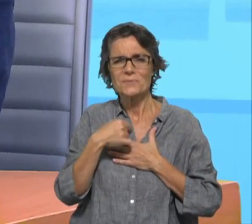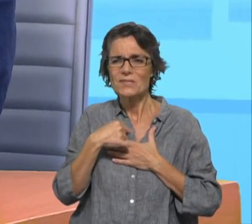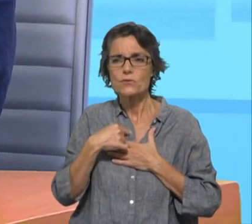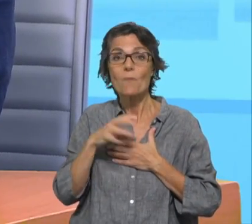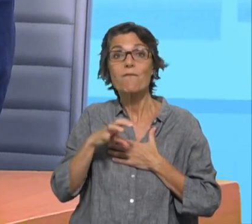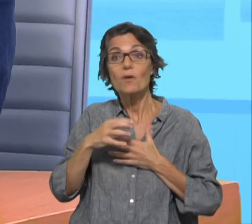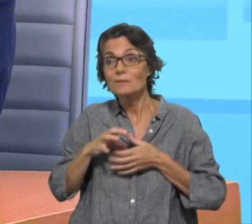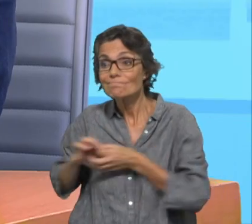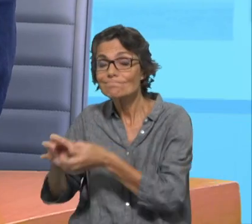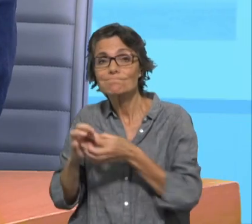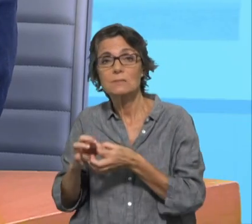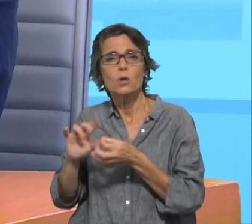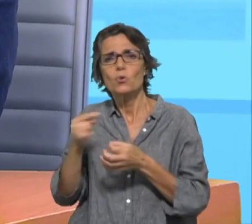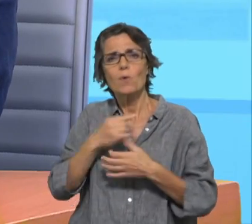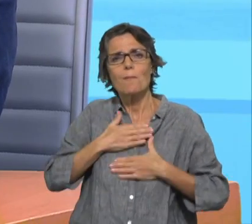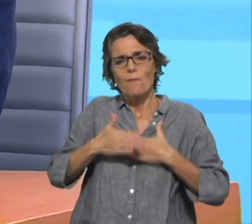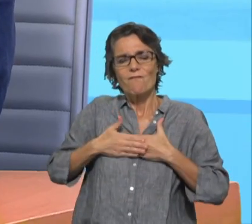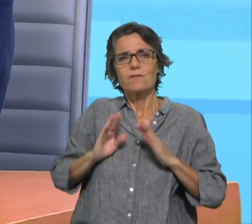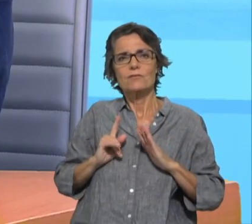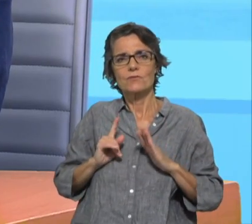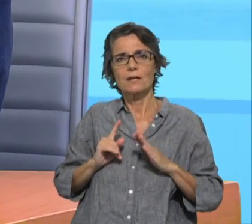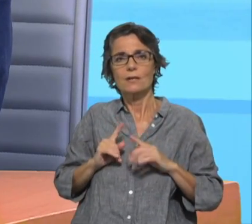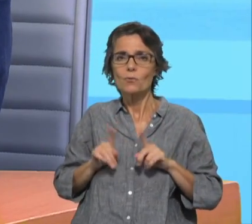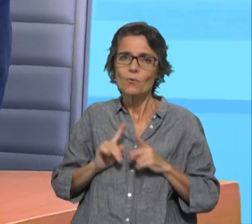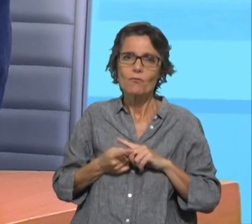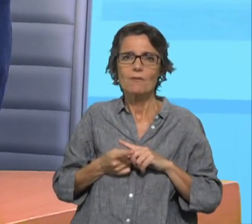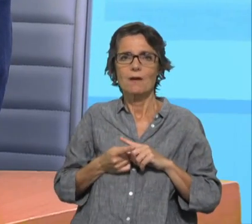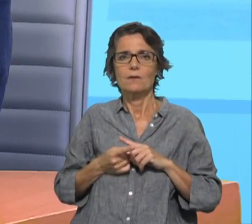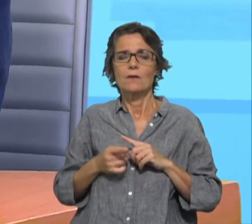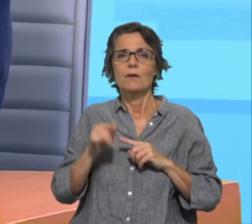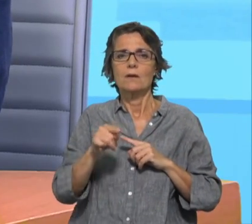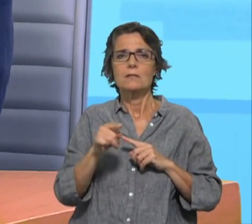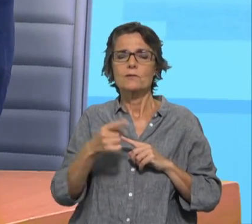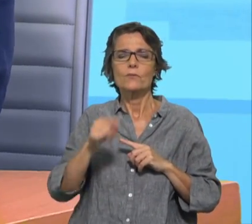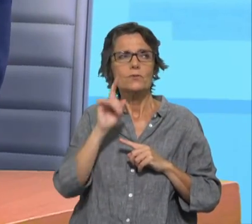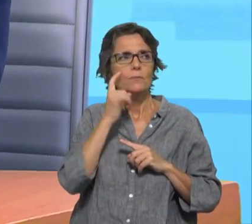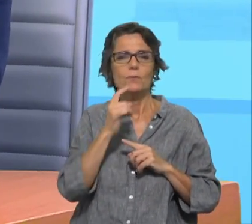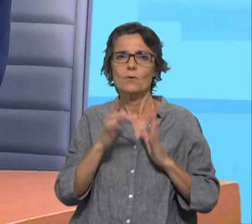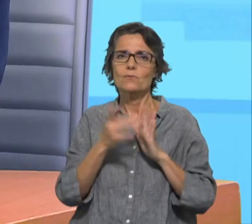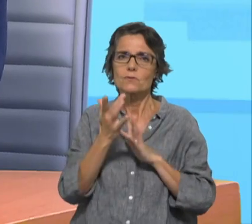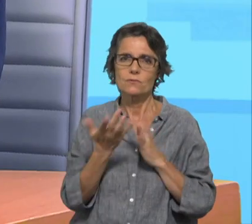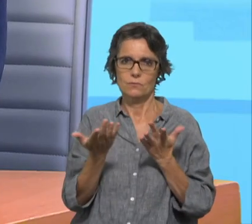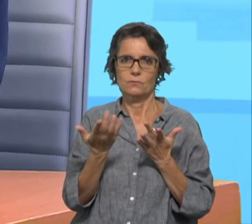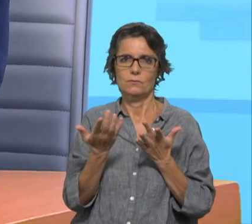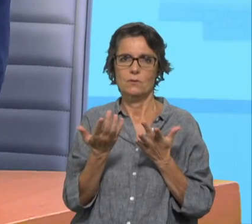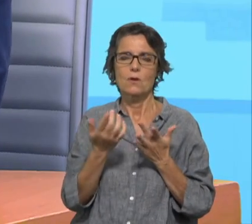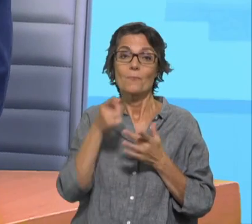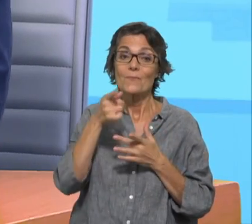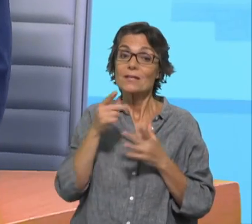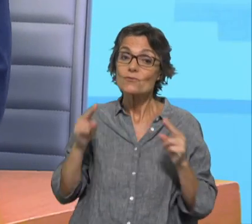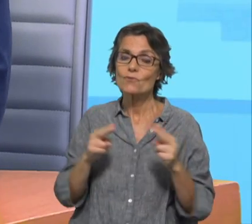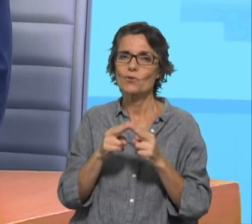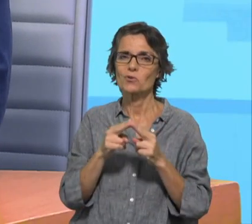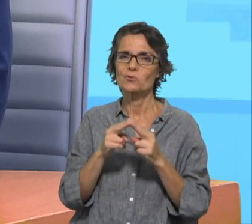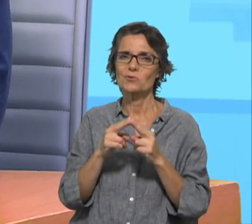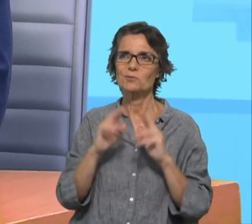levar ao desânimo. Pelo contrário, eu penso que quanto mais nos encontrarmos com o Senhor, criarmos este espaço de encontro. E a nós